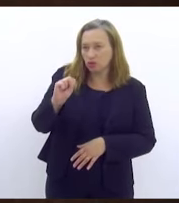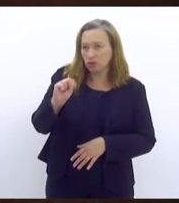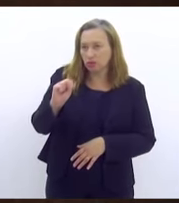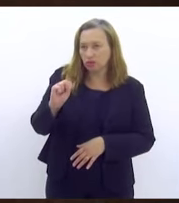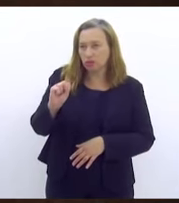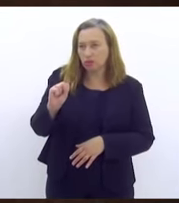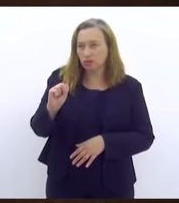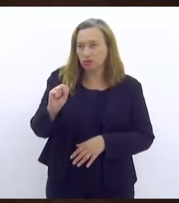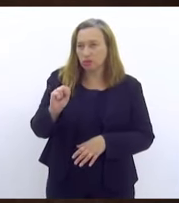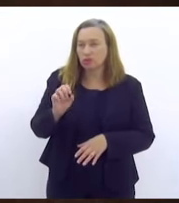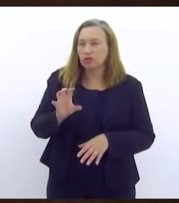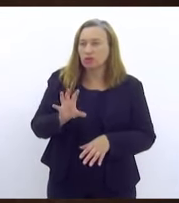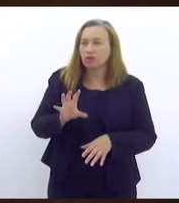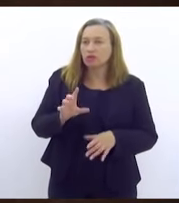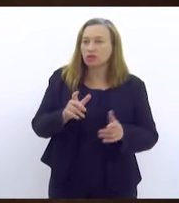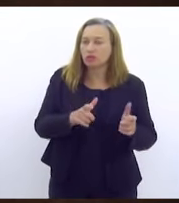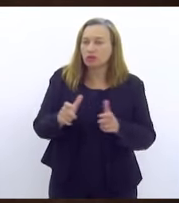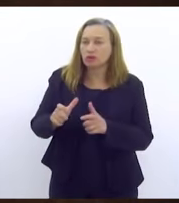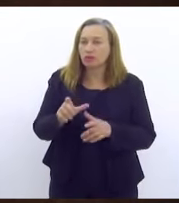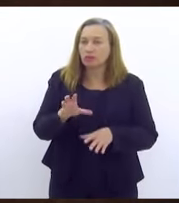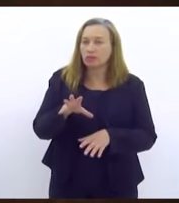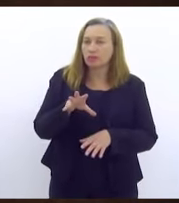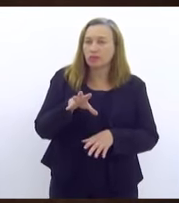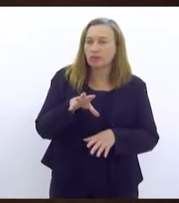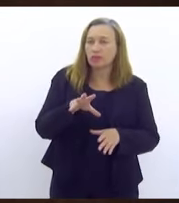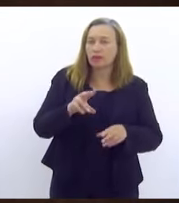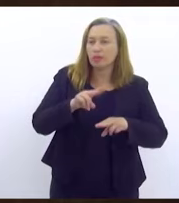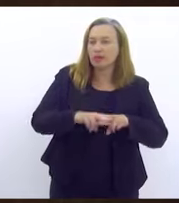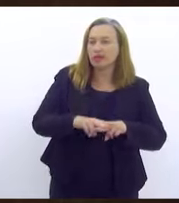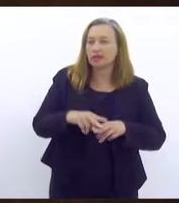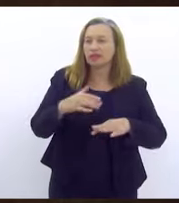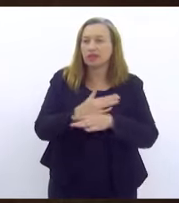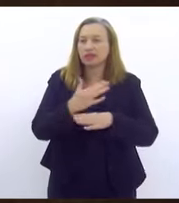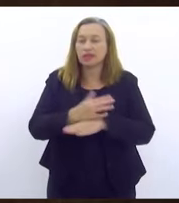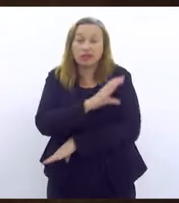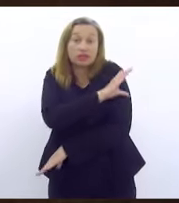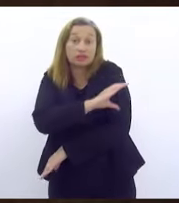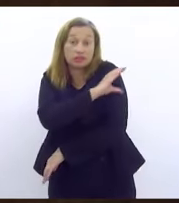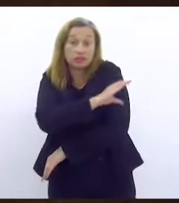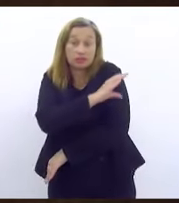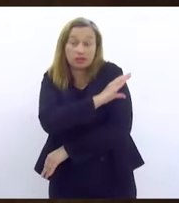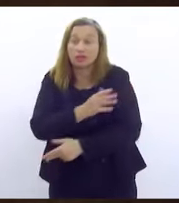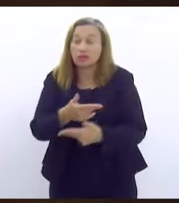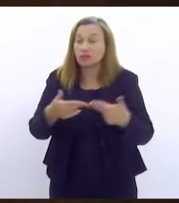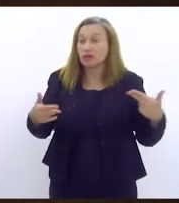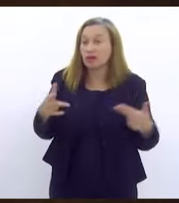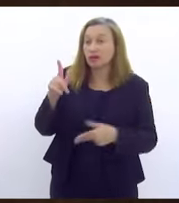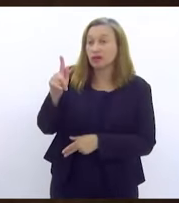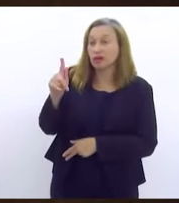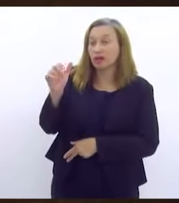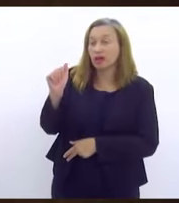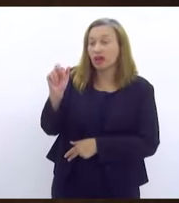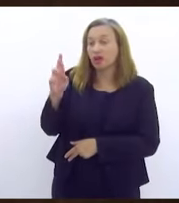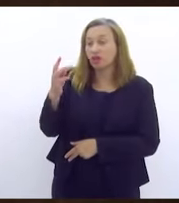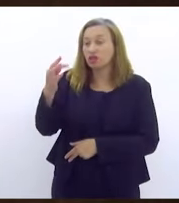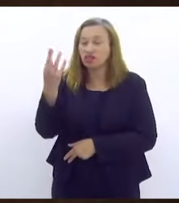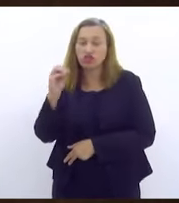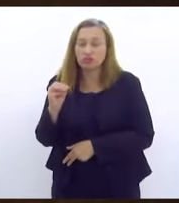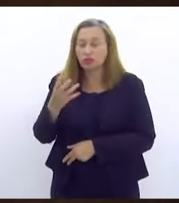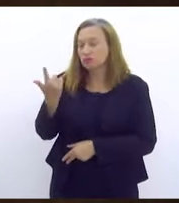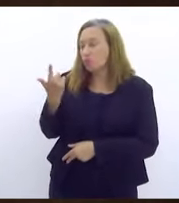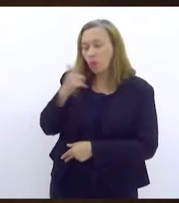18 buscas e apreensões ontem feito na cidade de Campos, presidente. Isso aí, são muitos garotinhos, né, e não